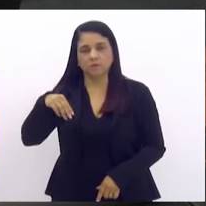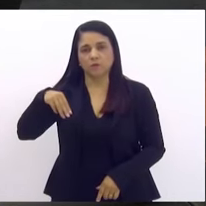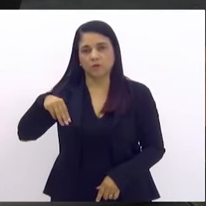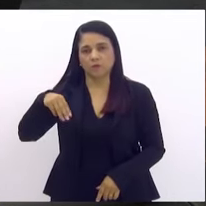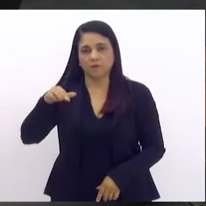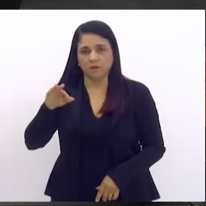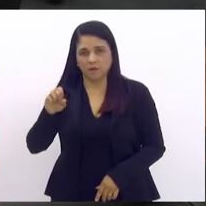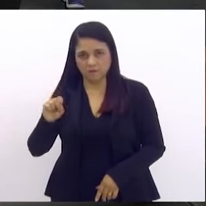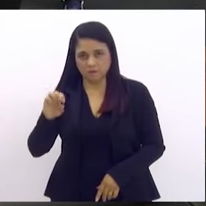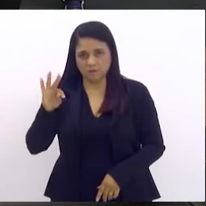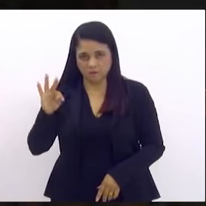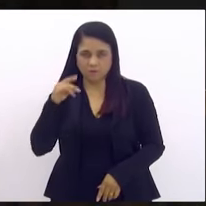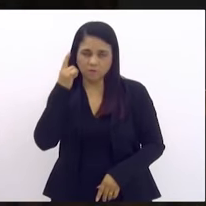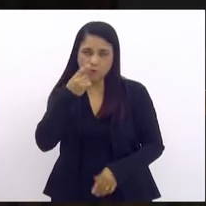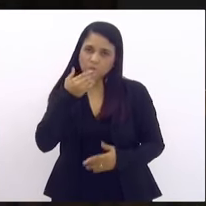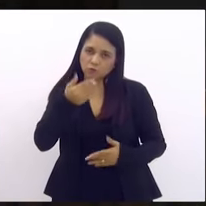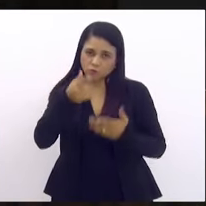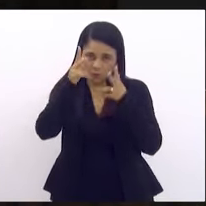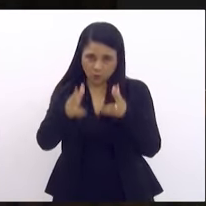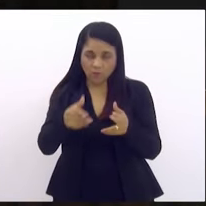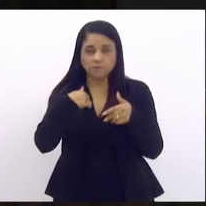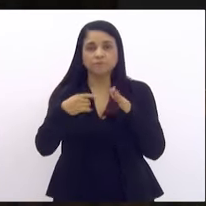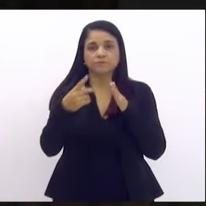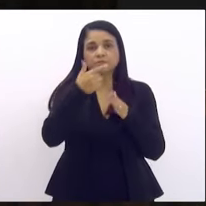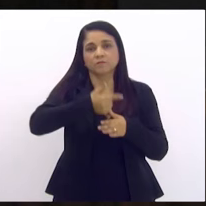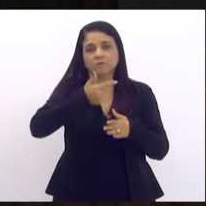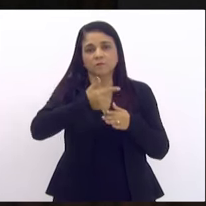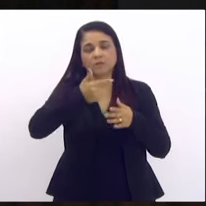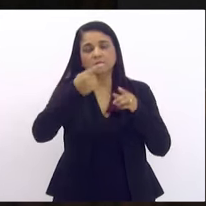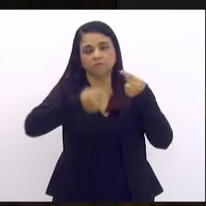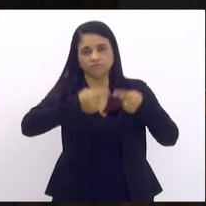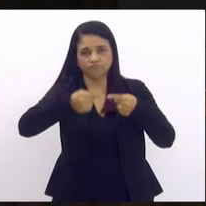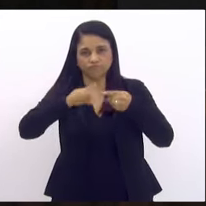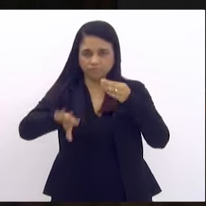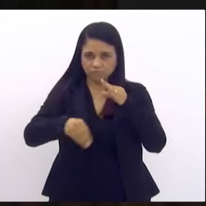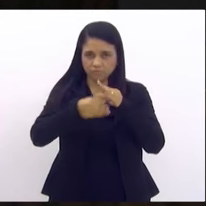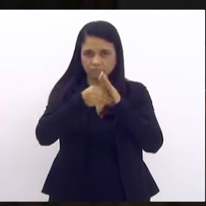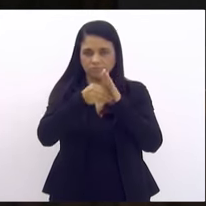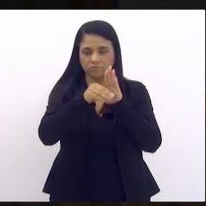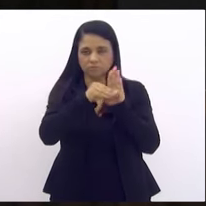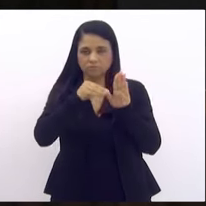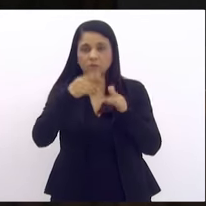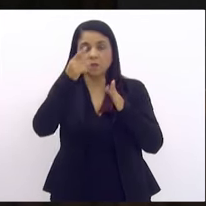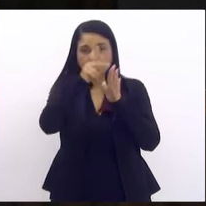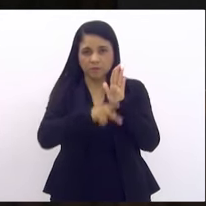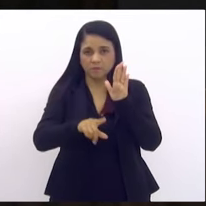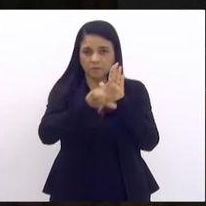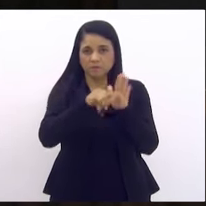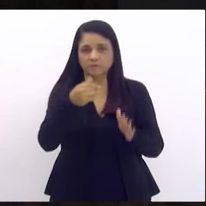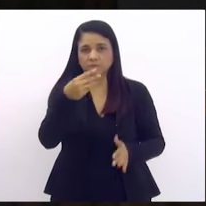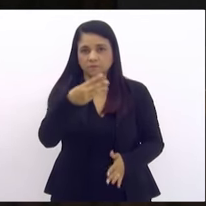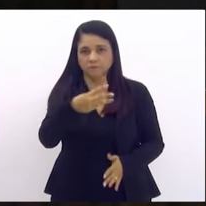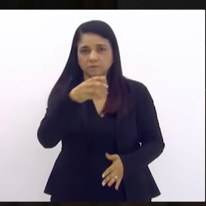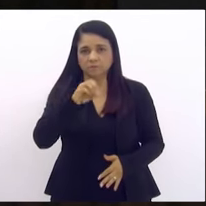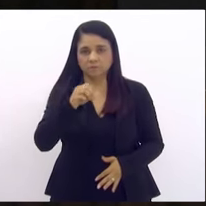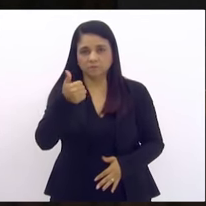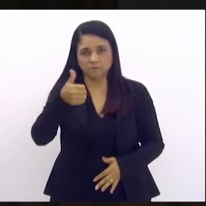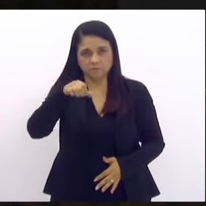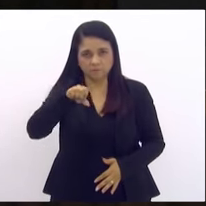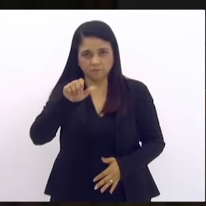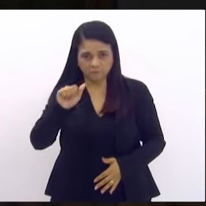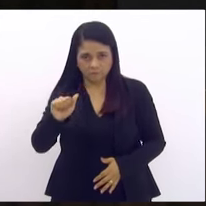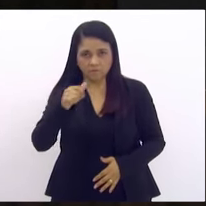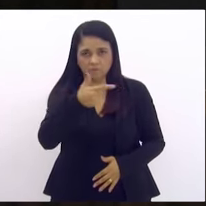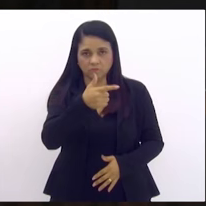em terminação ordinária em segunda discussão redação do vencido assim emendada projeto de lei número 3019 a de